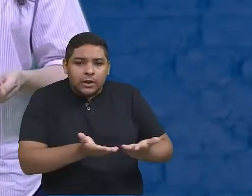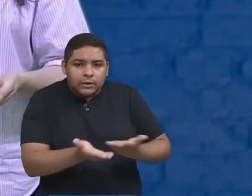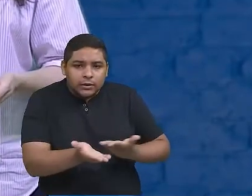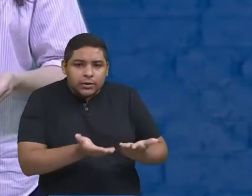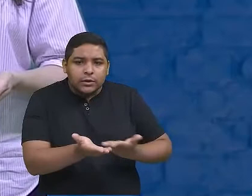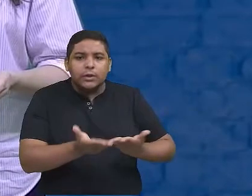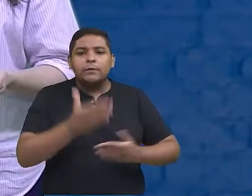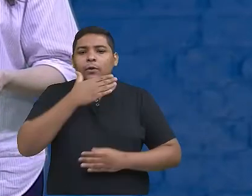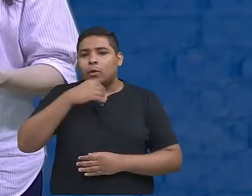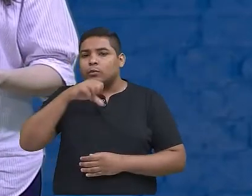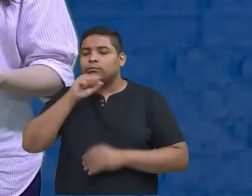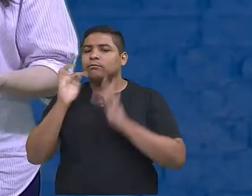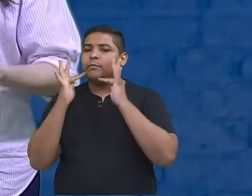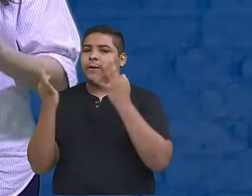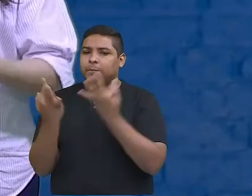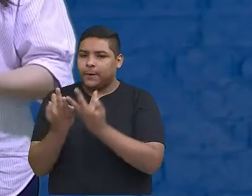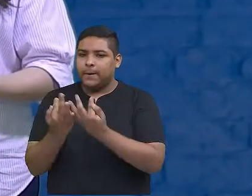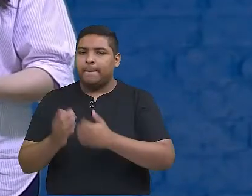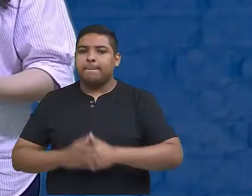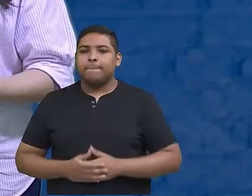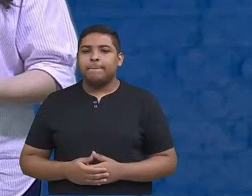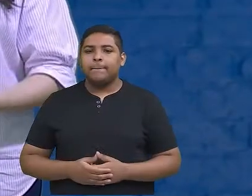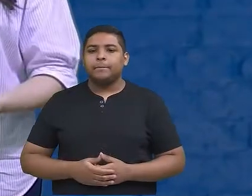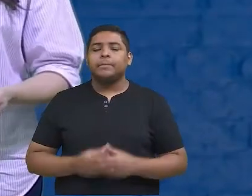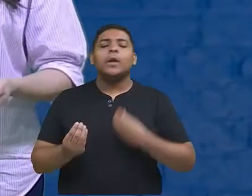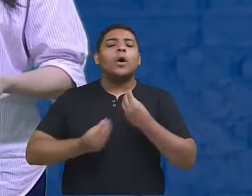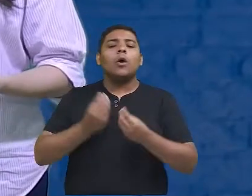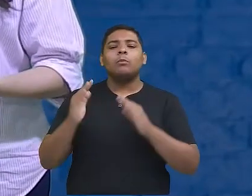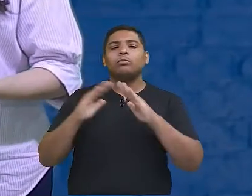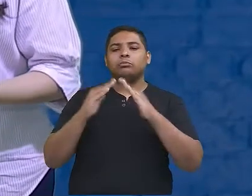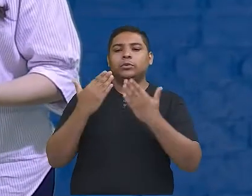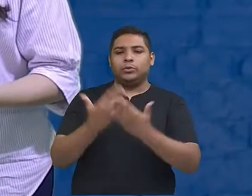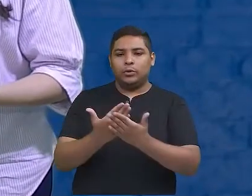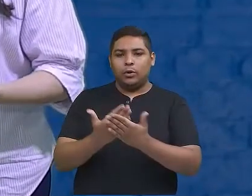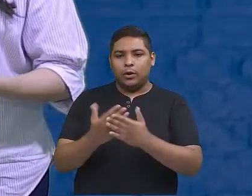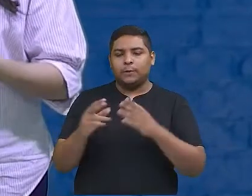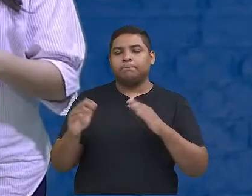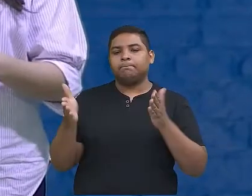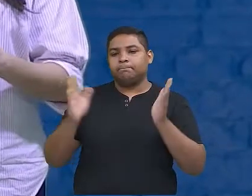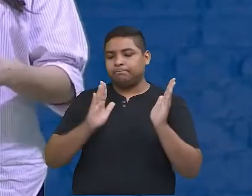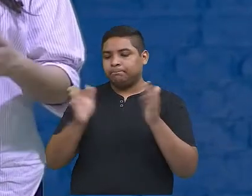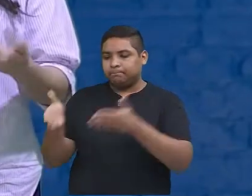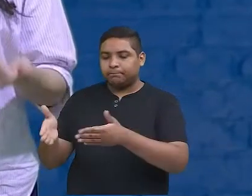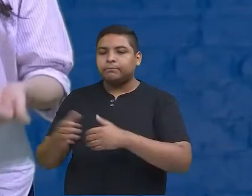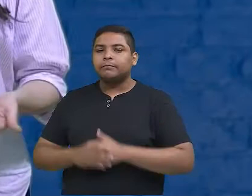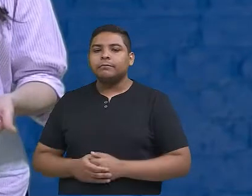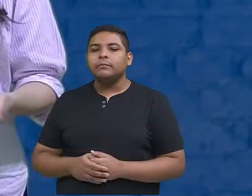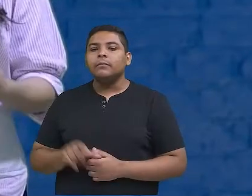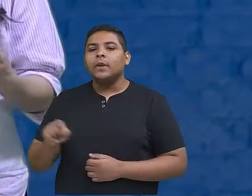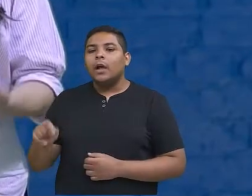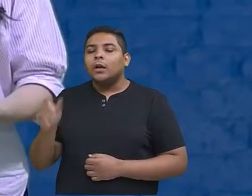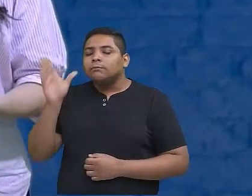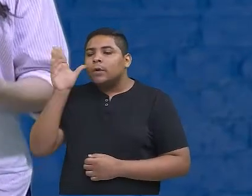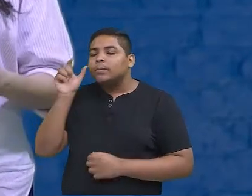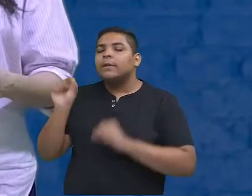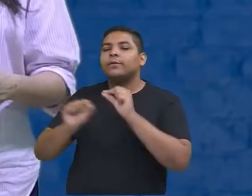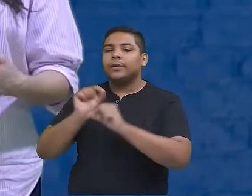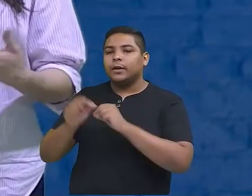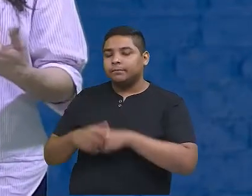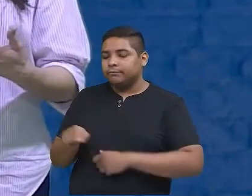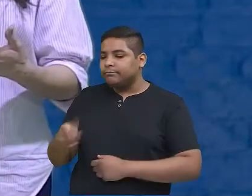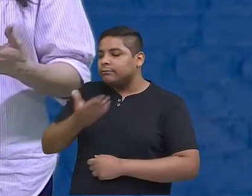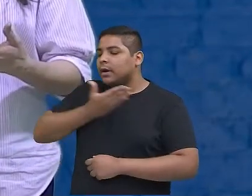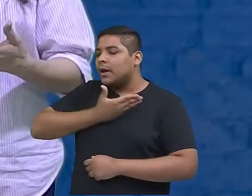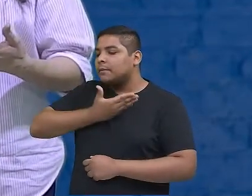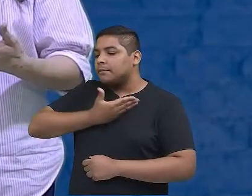Como é que acontece essas situações dentro da escola? Às vezes, quando podemos observar um colega,